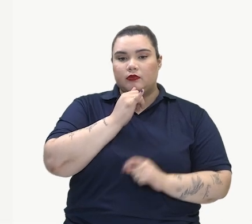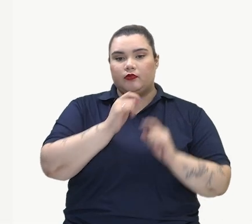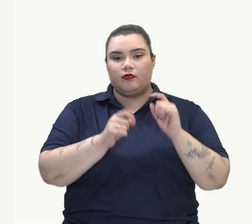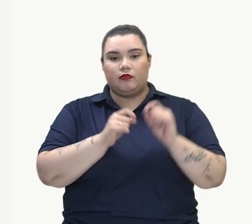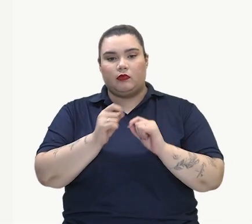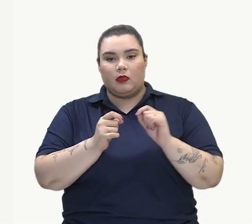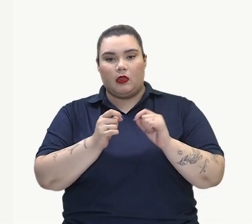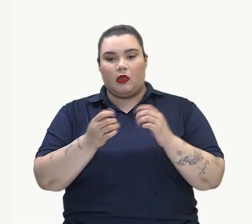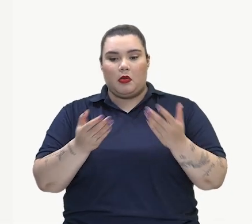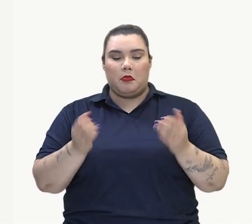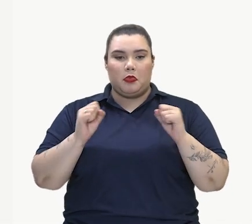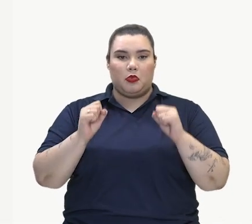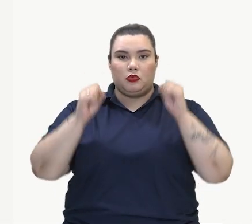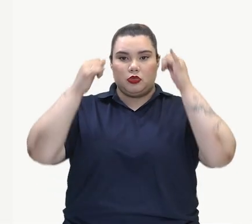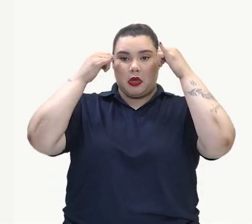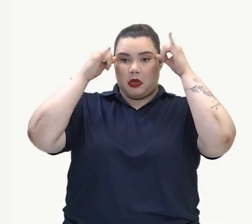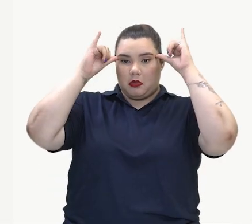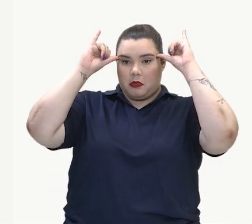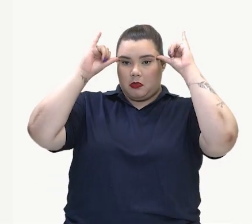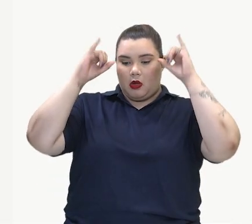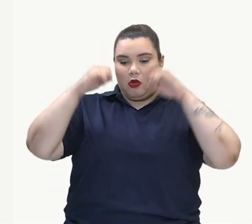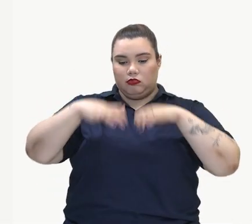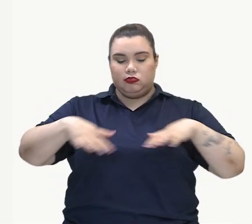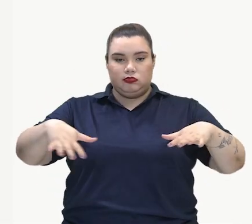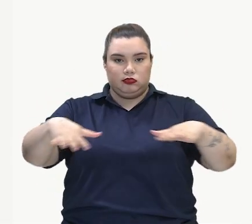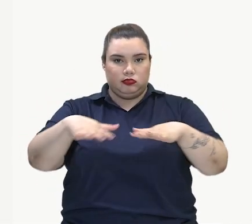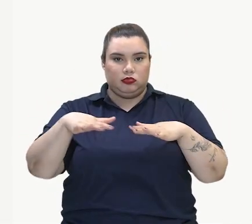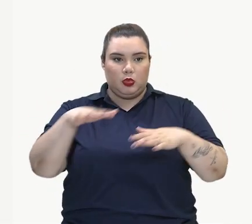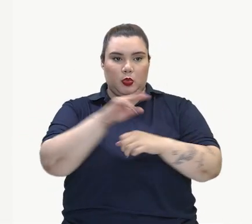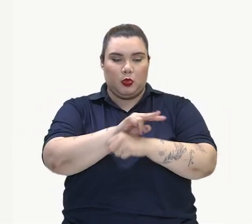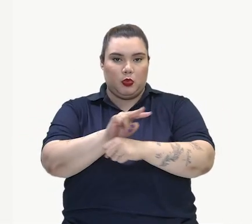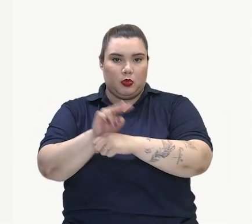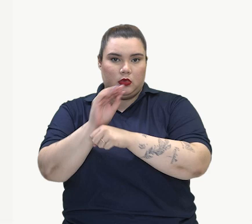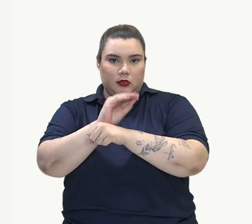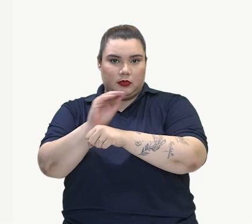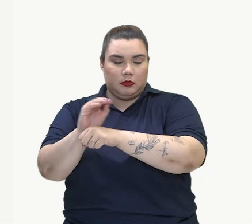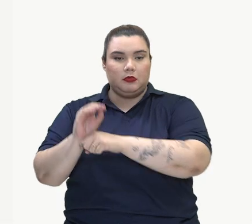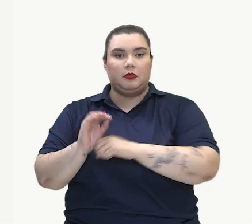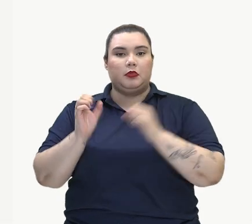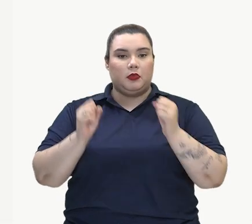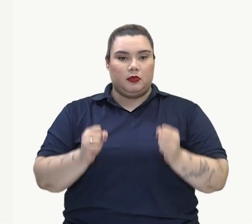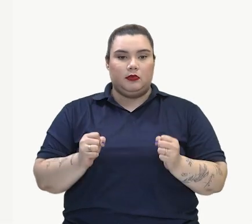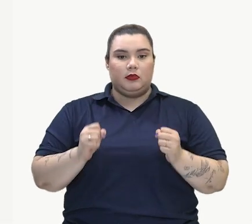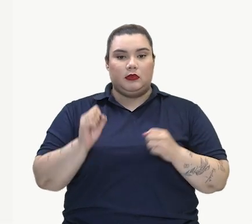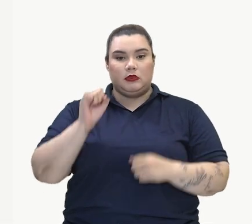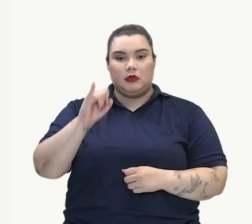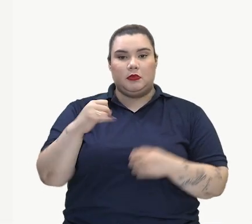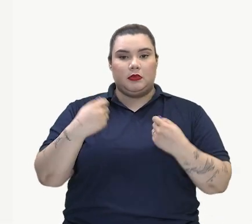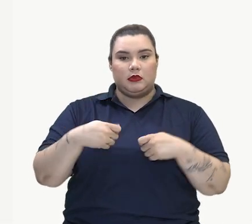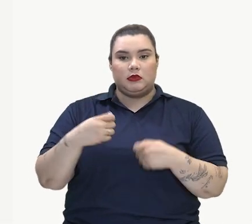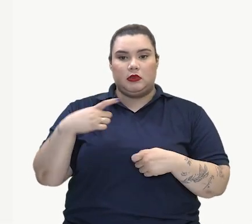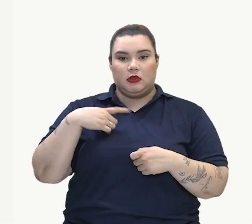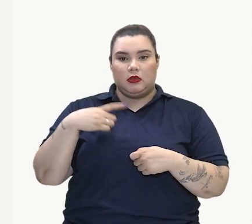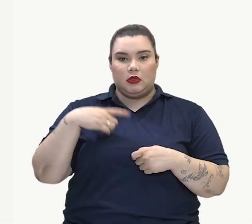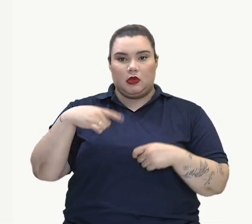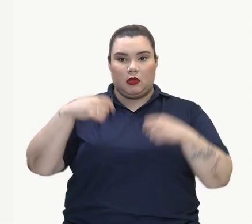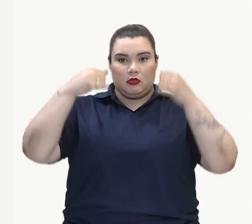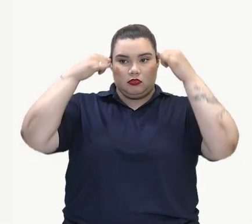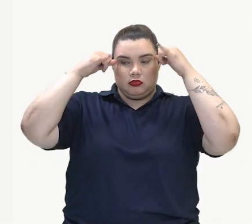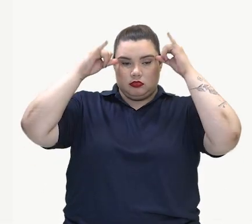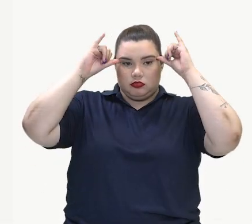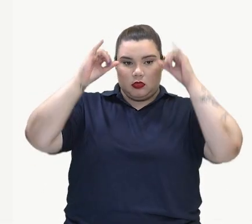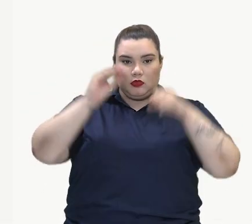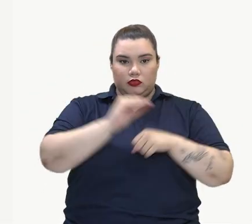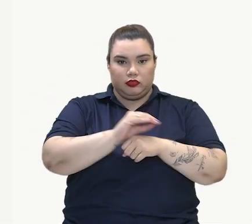gado. E o que é muito colocado, que para poder se ter uma criação de gado que seja cada vez